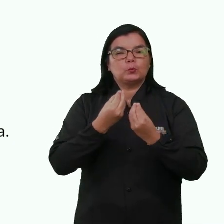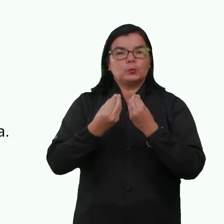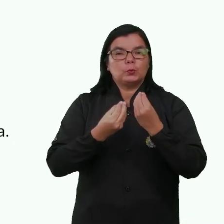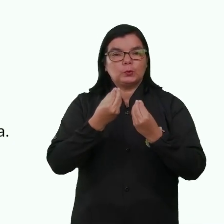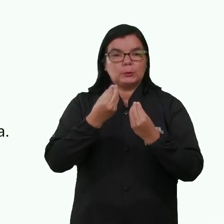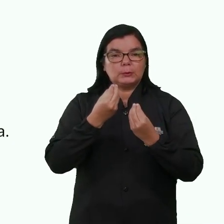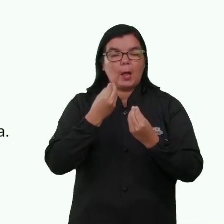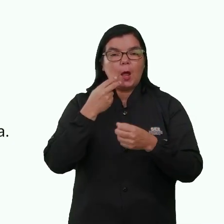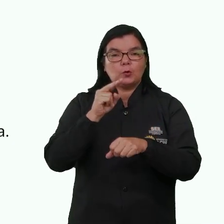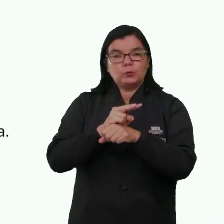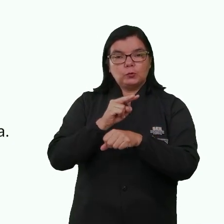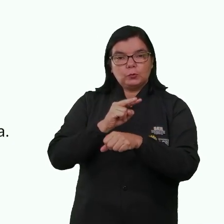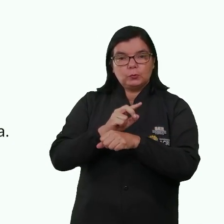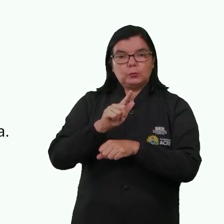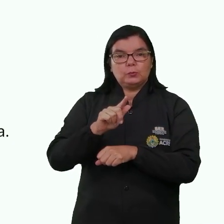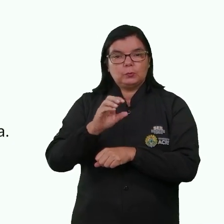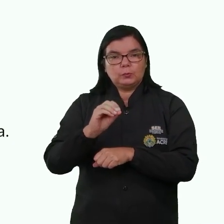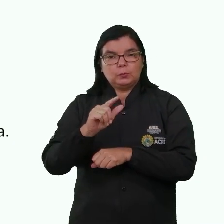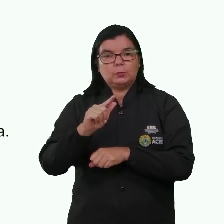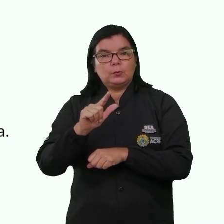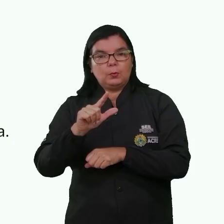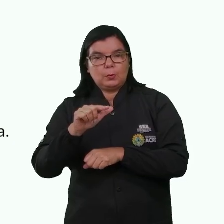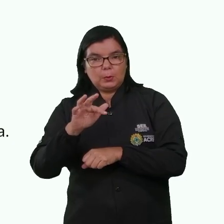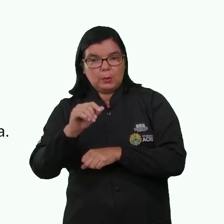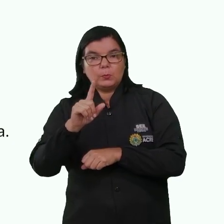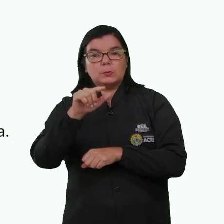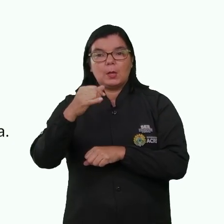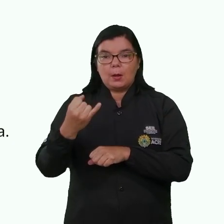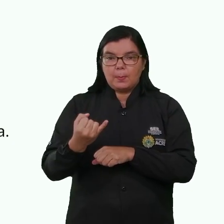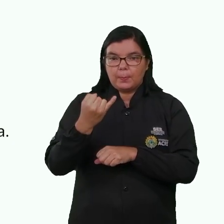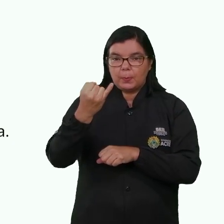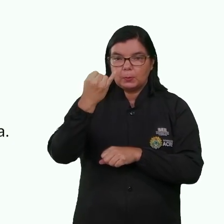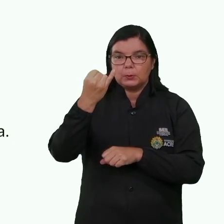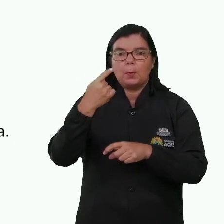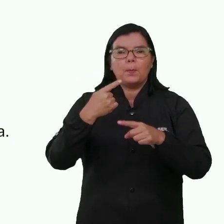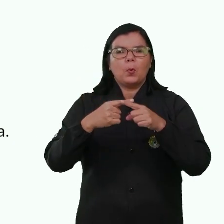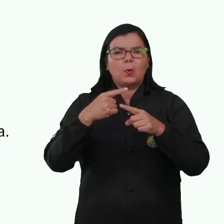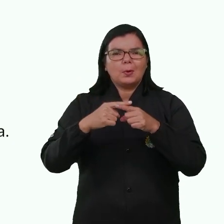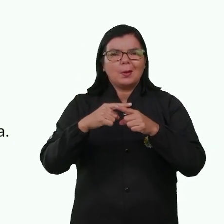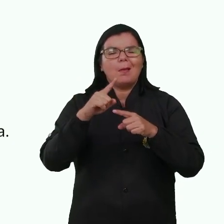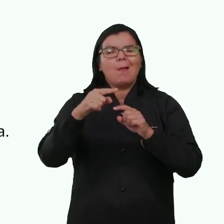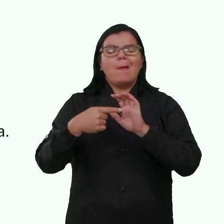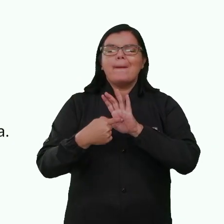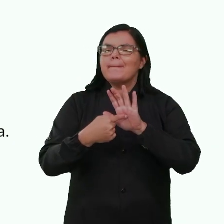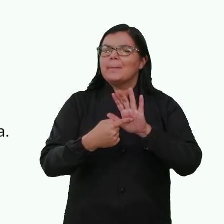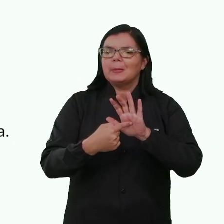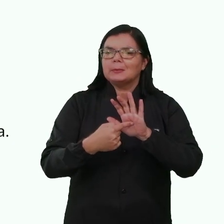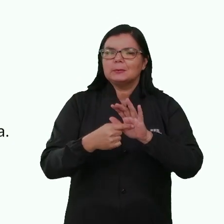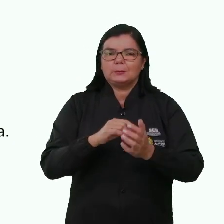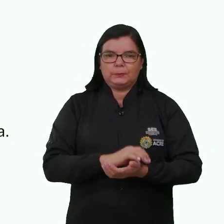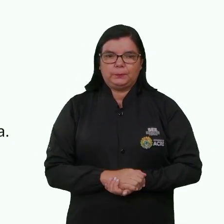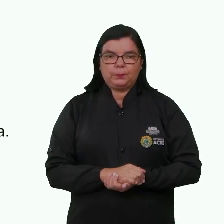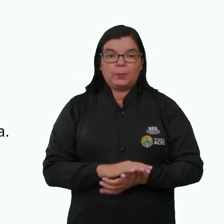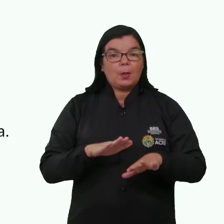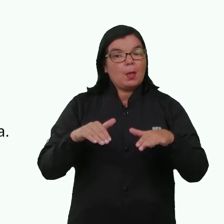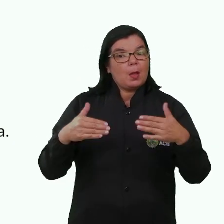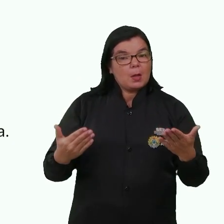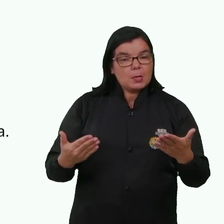a conservação dos geoglifos é importante porque eles representam, e